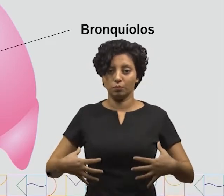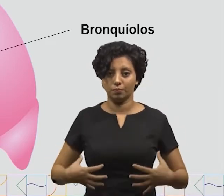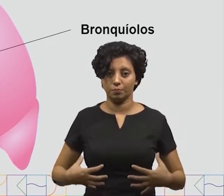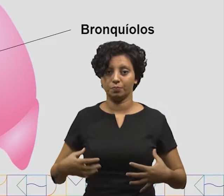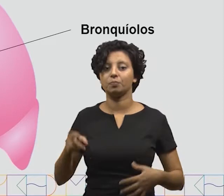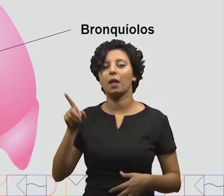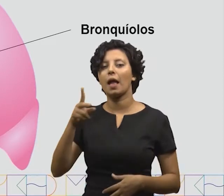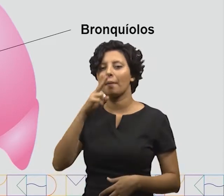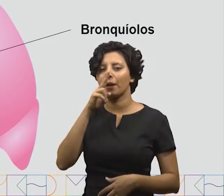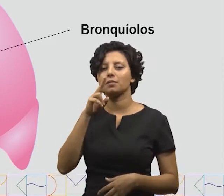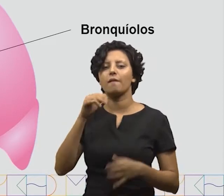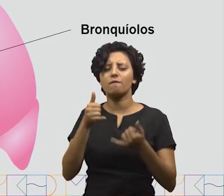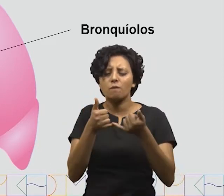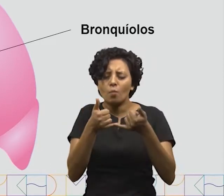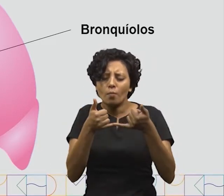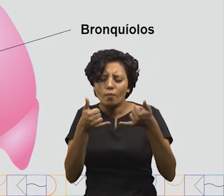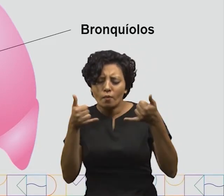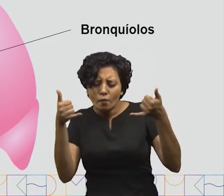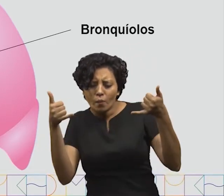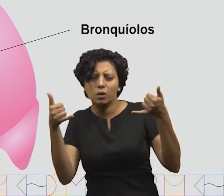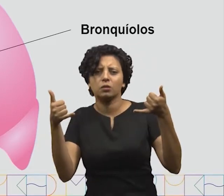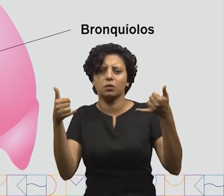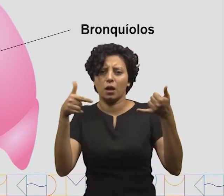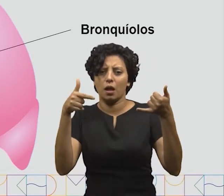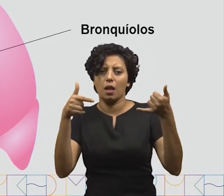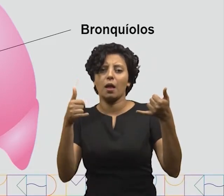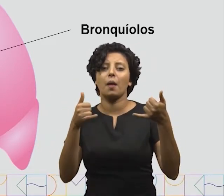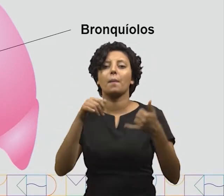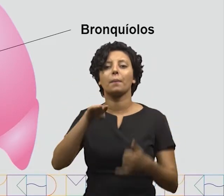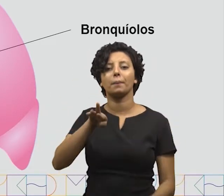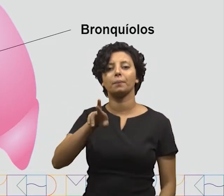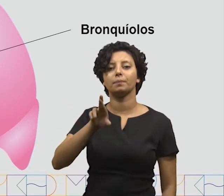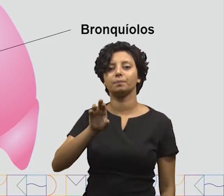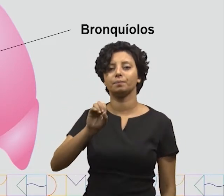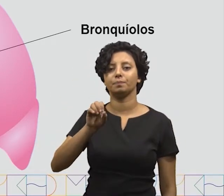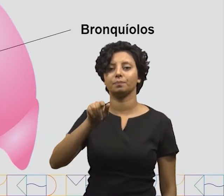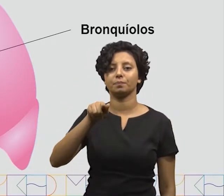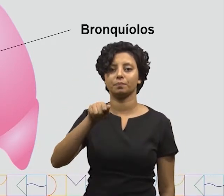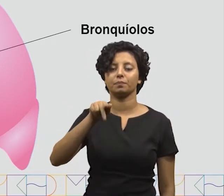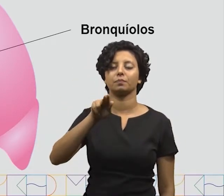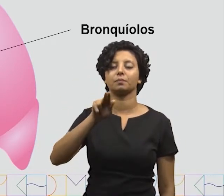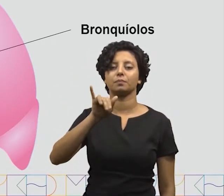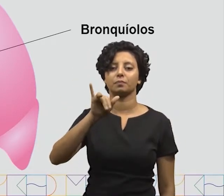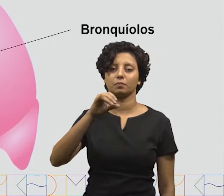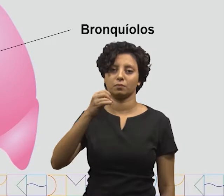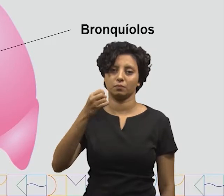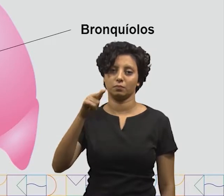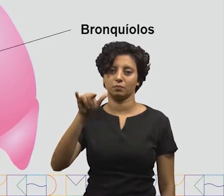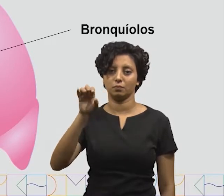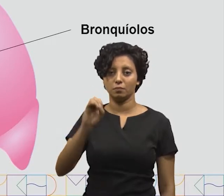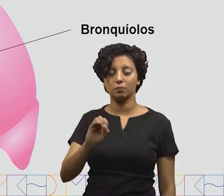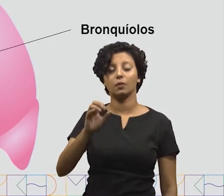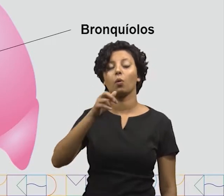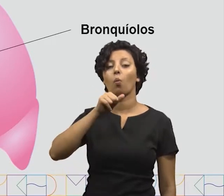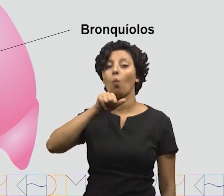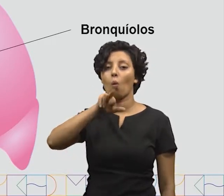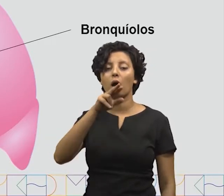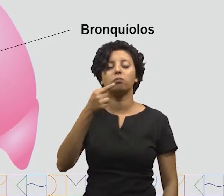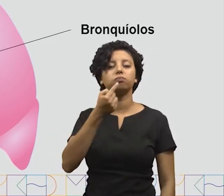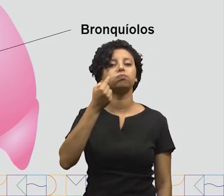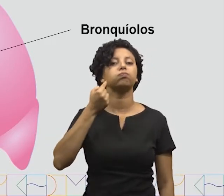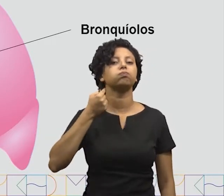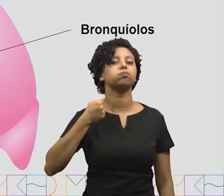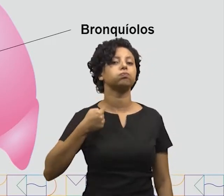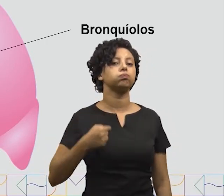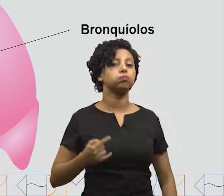cada vez mais finos, formando os bronquíolos. O ar passa por esse caminho até chegar